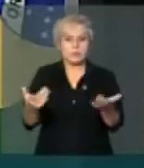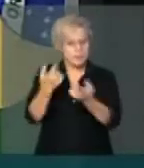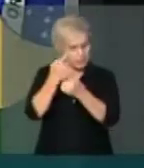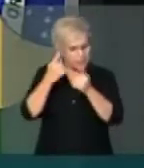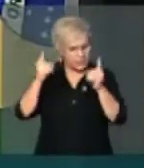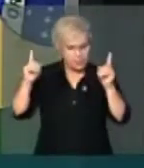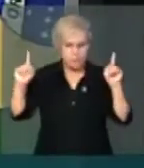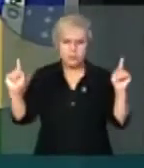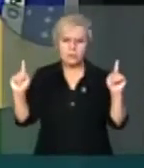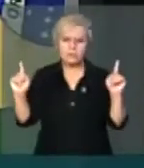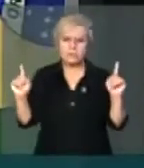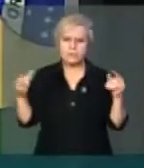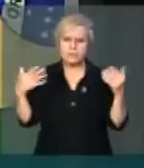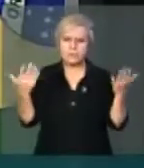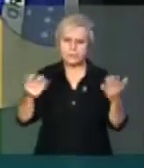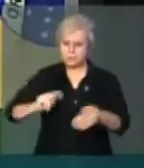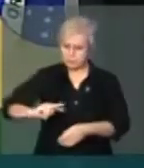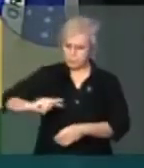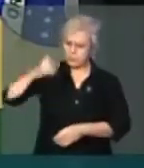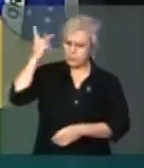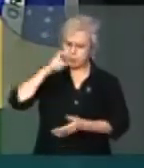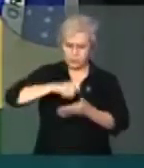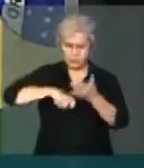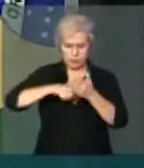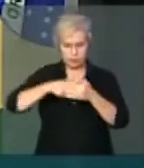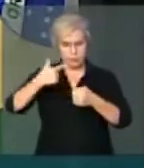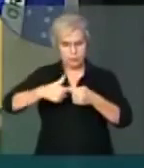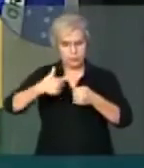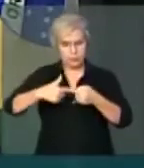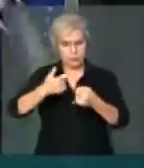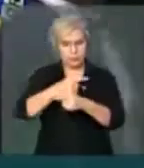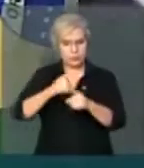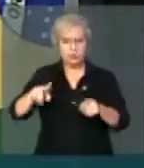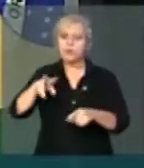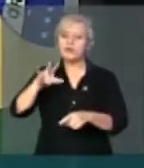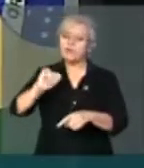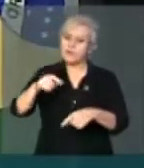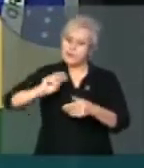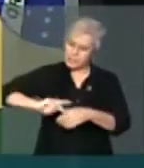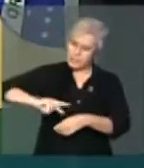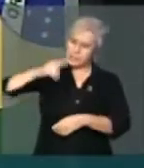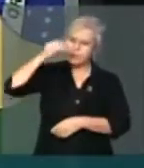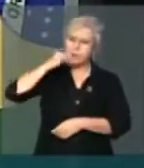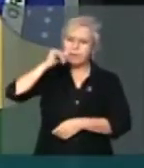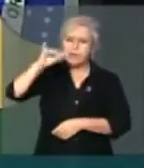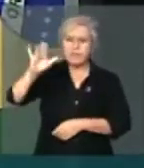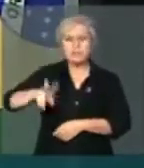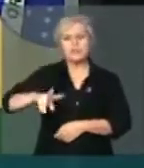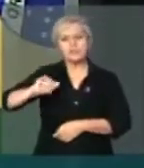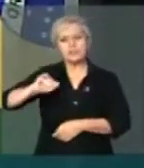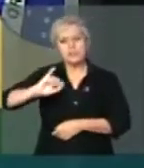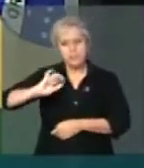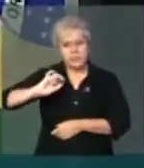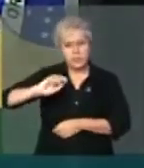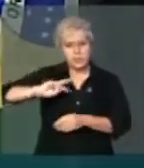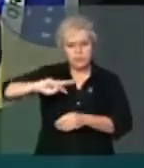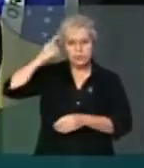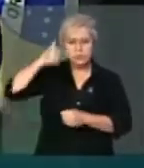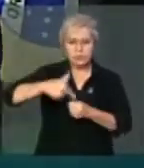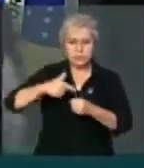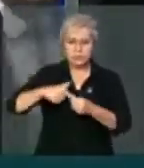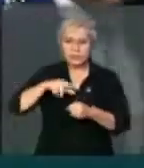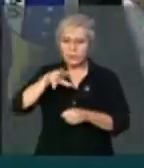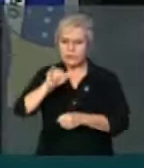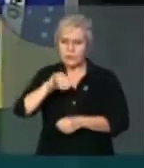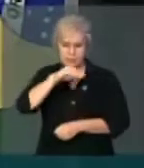ter que aumentar mais o imposto da gasolina. Vão ter que dobrar a conta de energia. E vão ter que baixar o